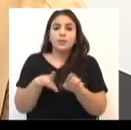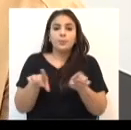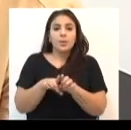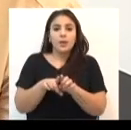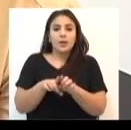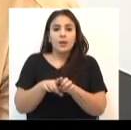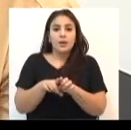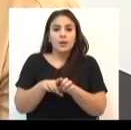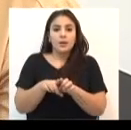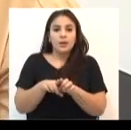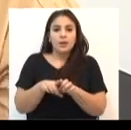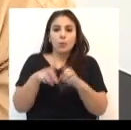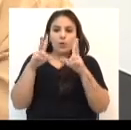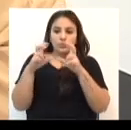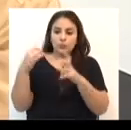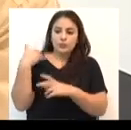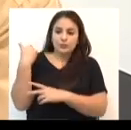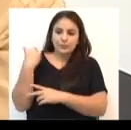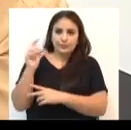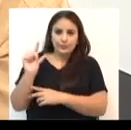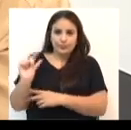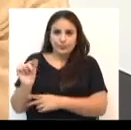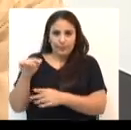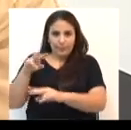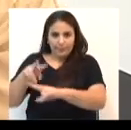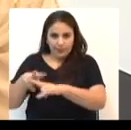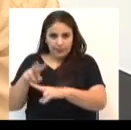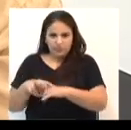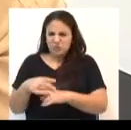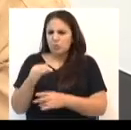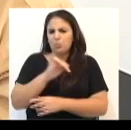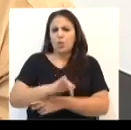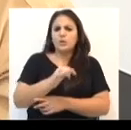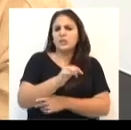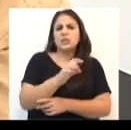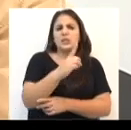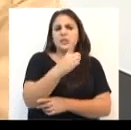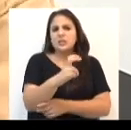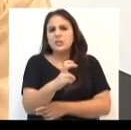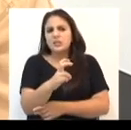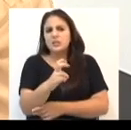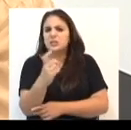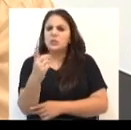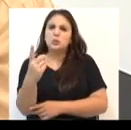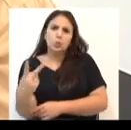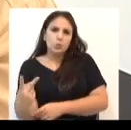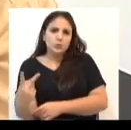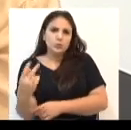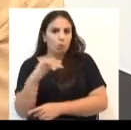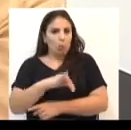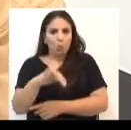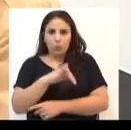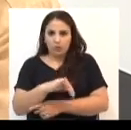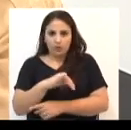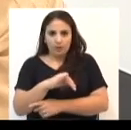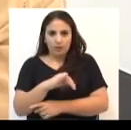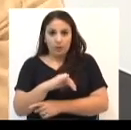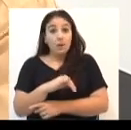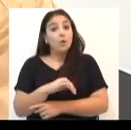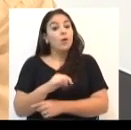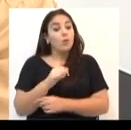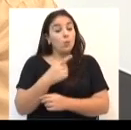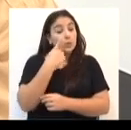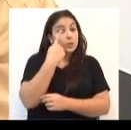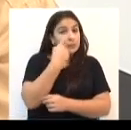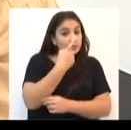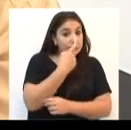da maioridade, eu acho que o mais importante não é se tem 15, 12, 17 anos. O que interessa é o crime